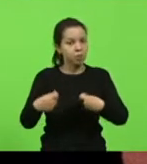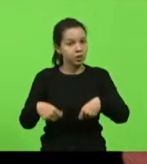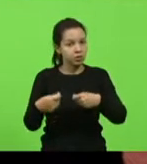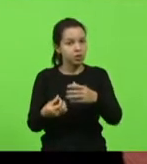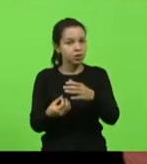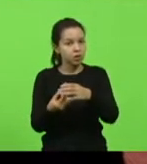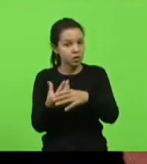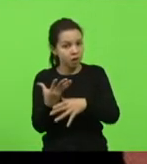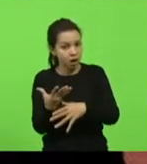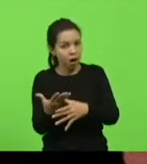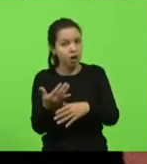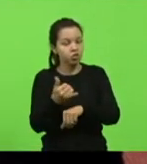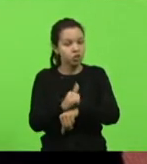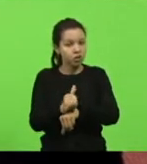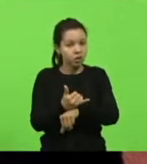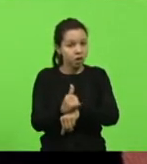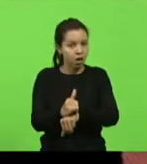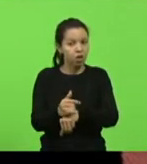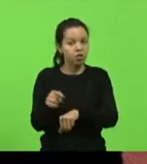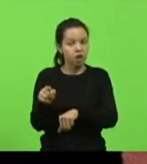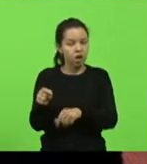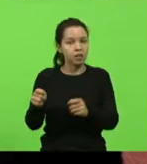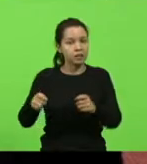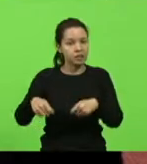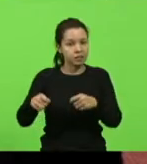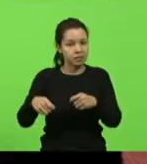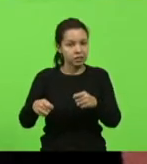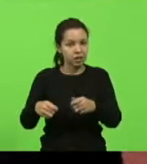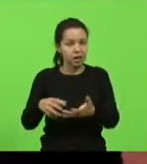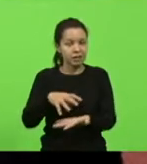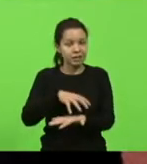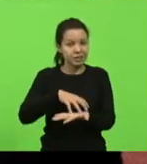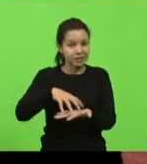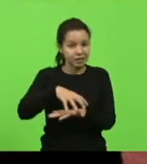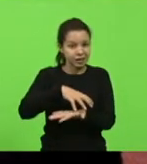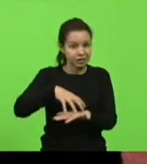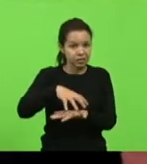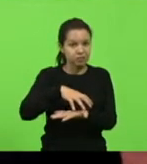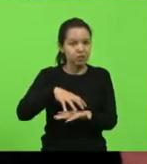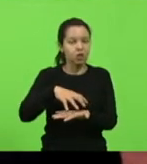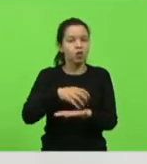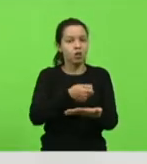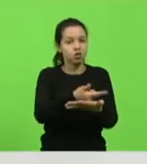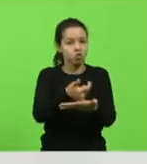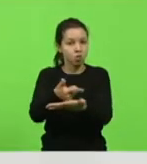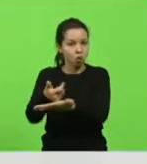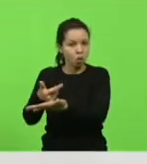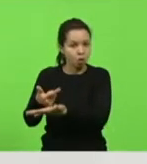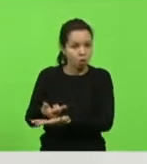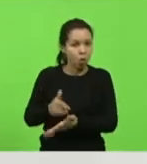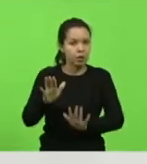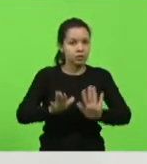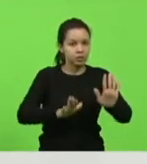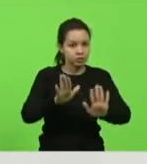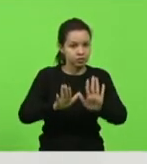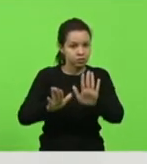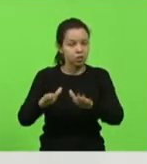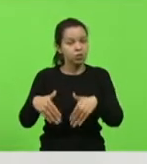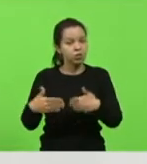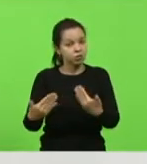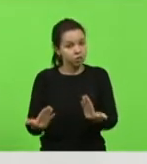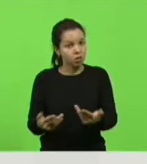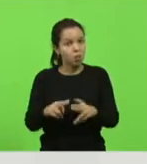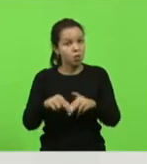permitam preferencialmente a centralização das aquisições de forma que com isso a tendência é que os órgãos públicos